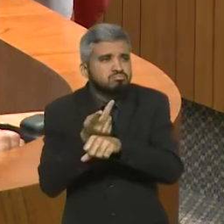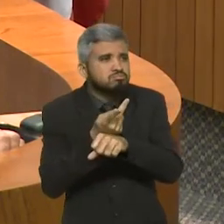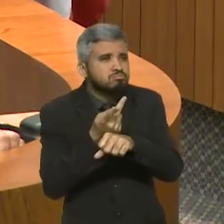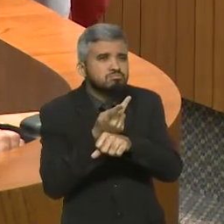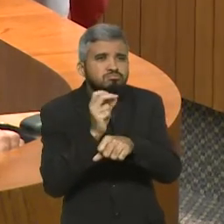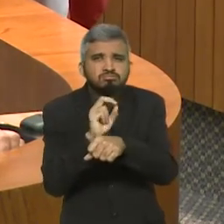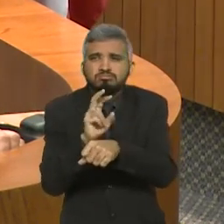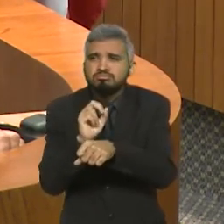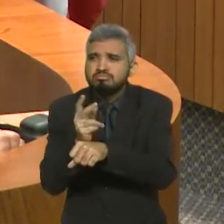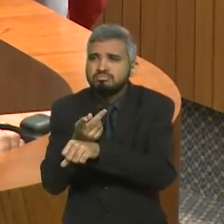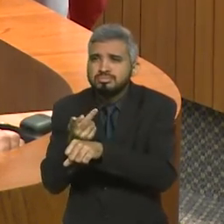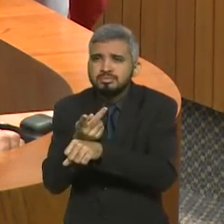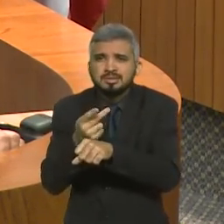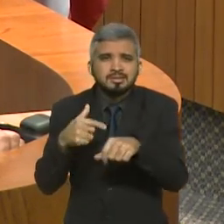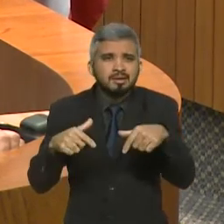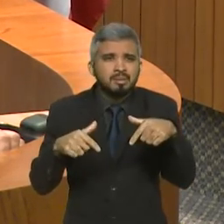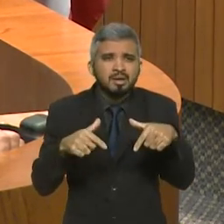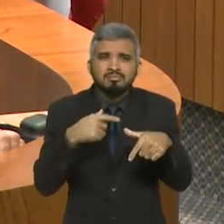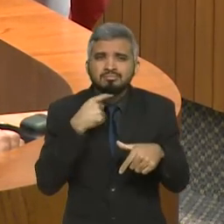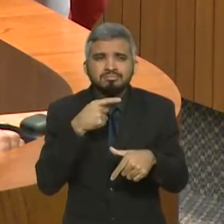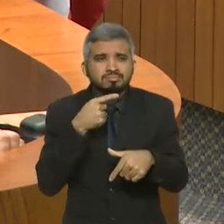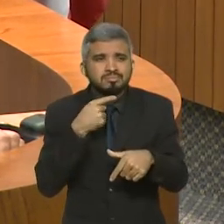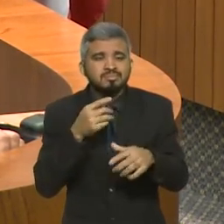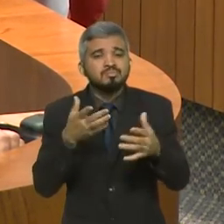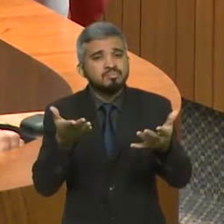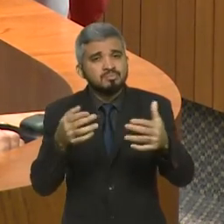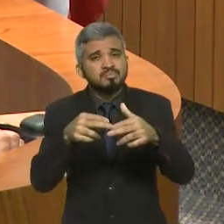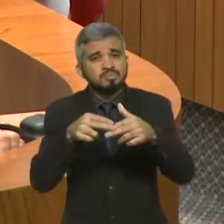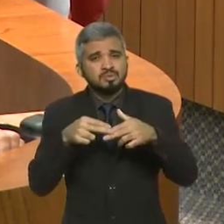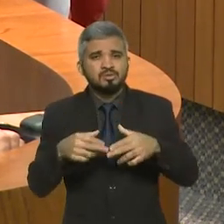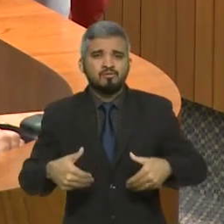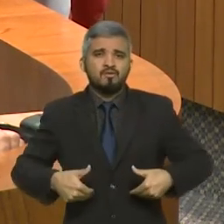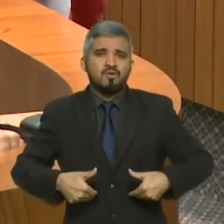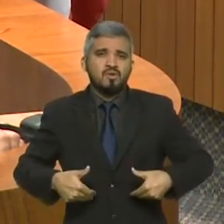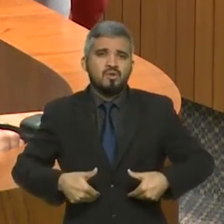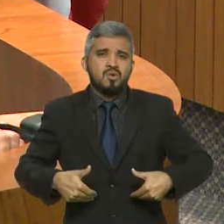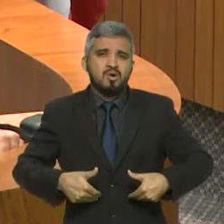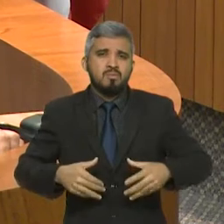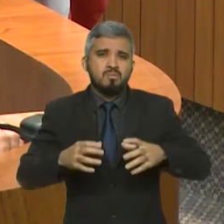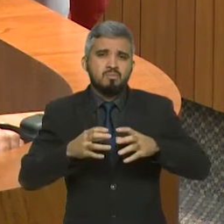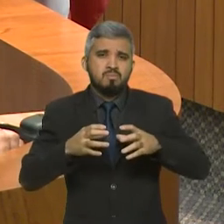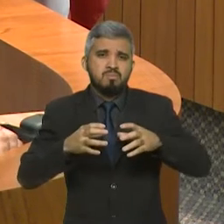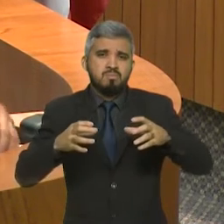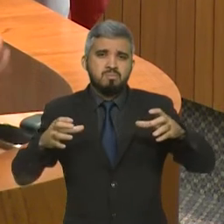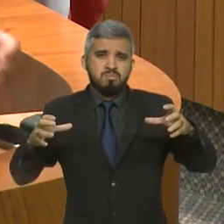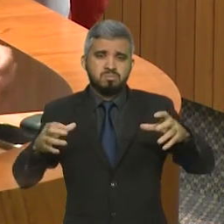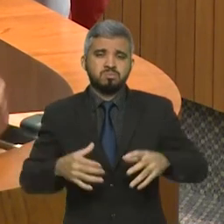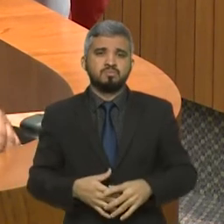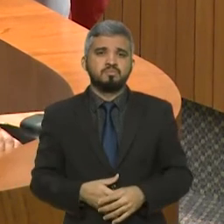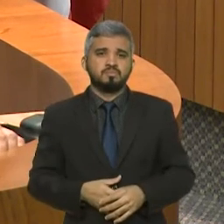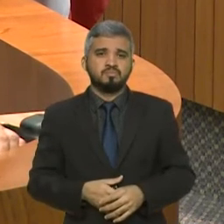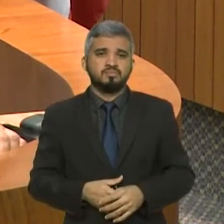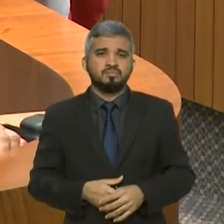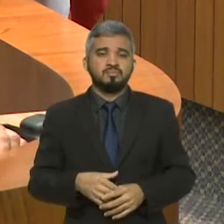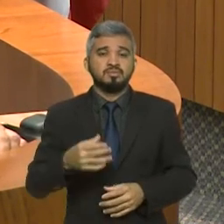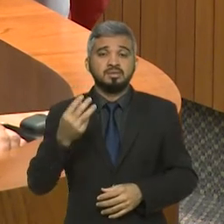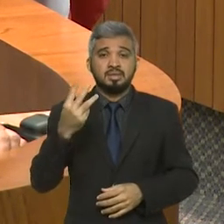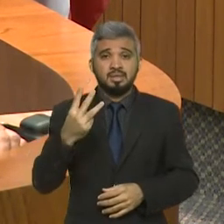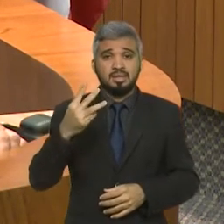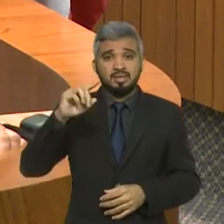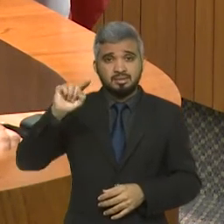aí a fome aumenta. E nós fizemos essa entrega de cesta básica, né? Foram 3 mil cestas básicas, quero aqui agradecer